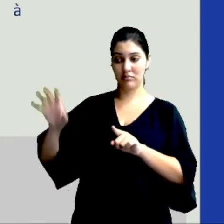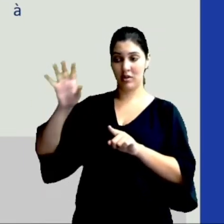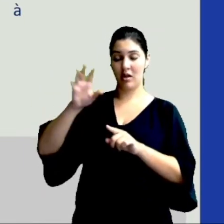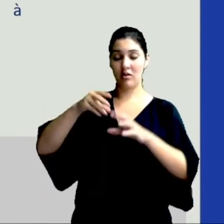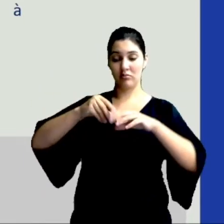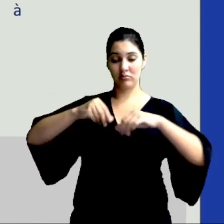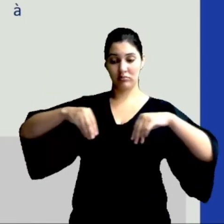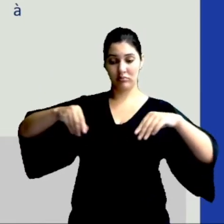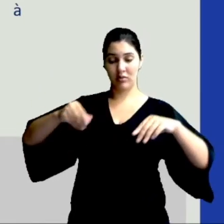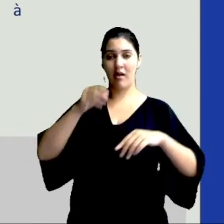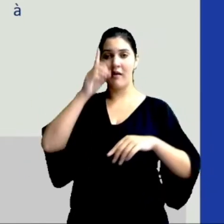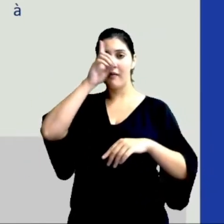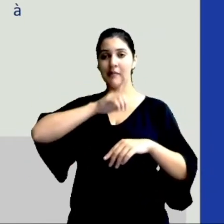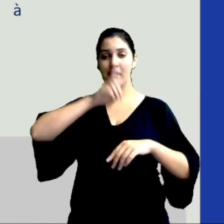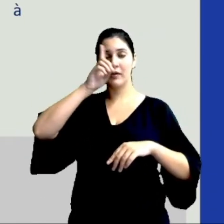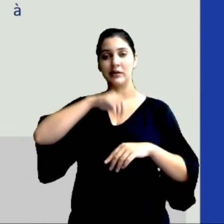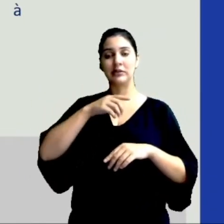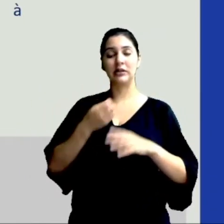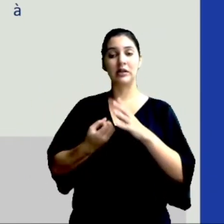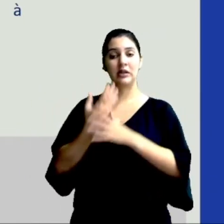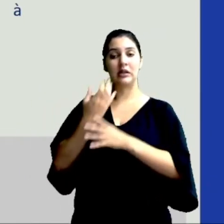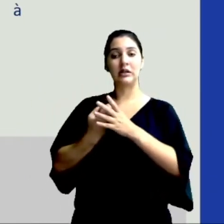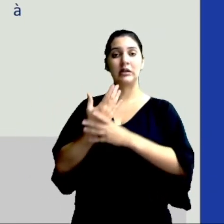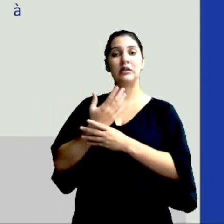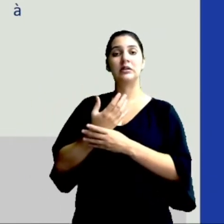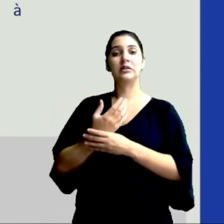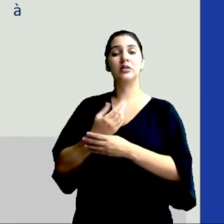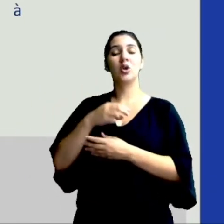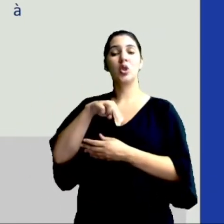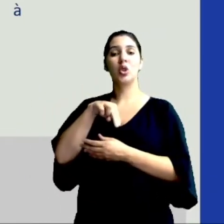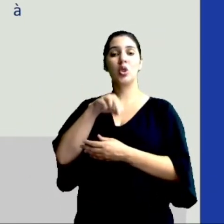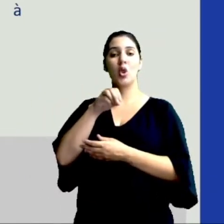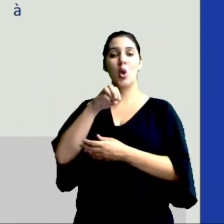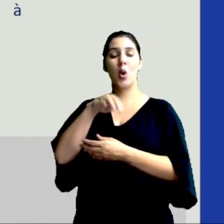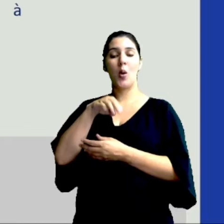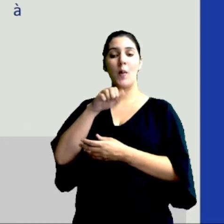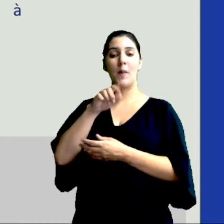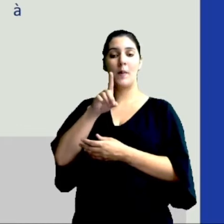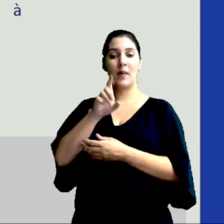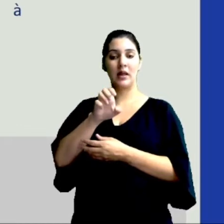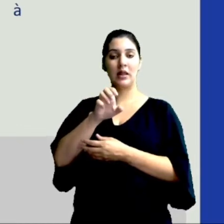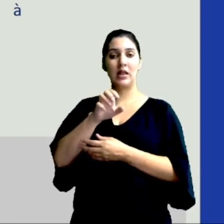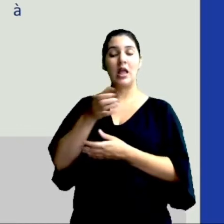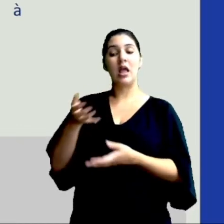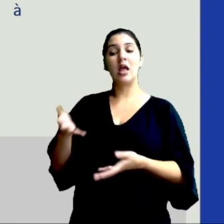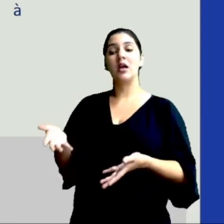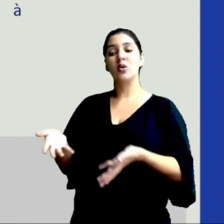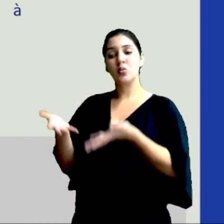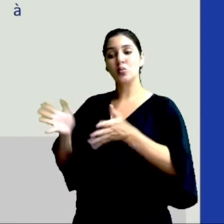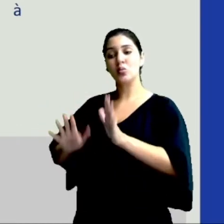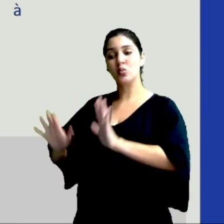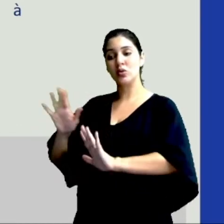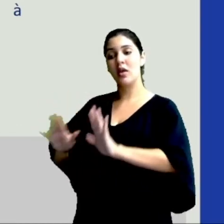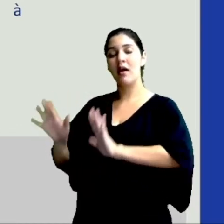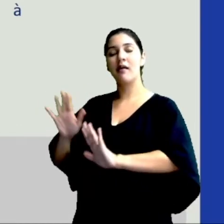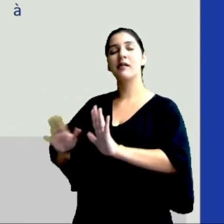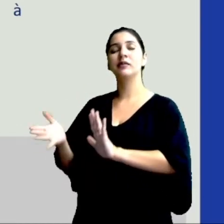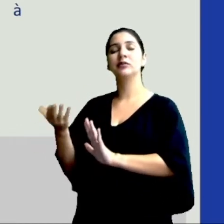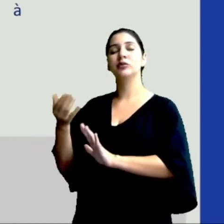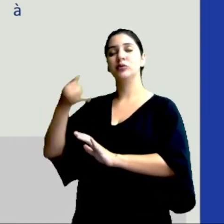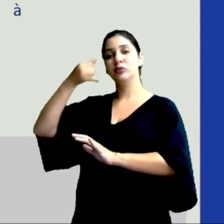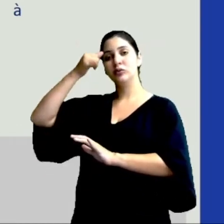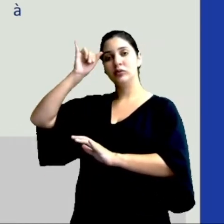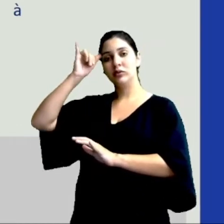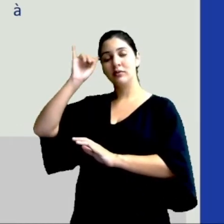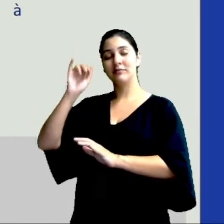deserto, essas áreas amareladas, é a criação nômade, né, de gado. Quer dizer, você vai dificultar a fixação, porque não tem,